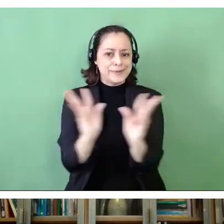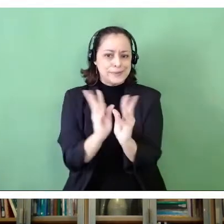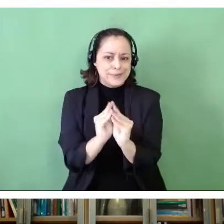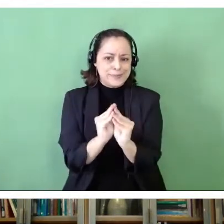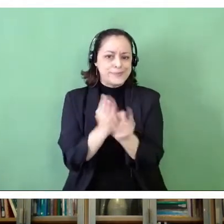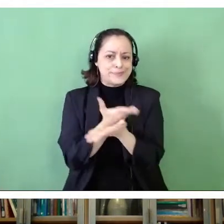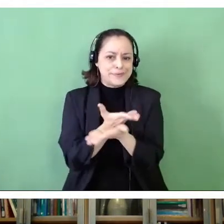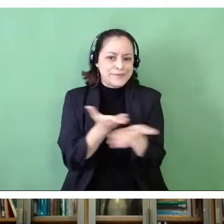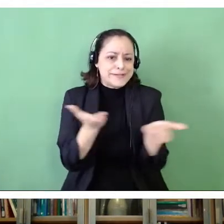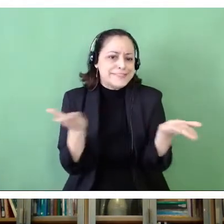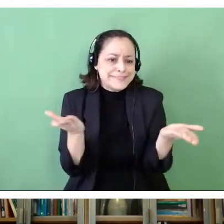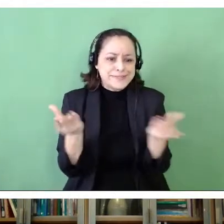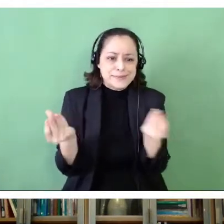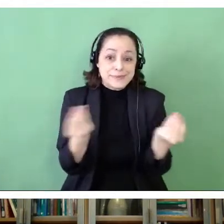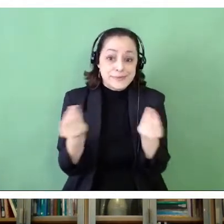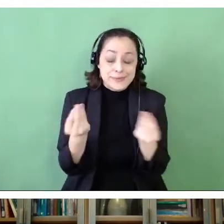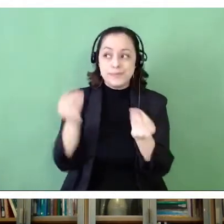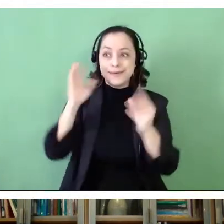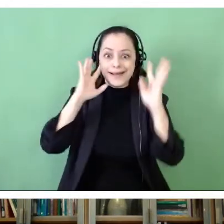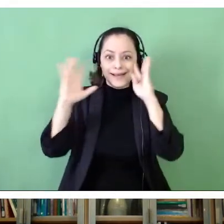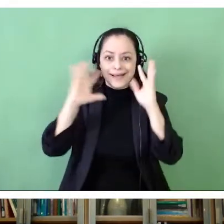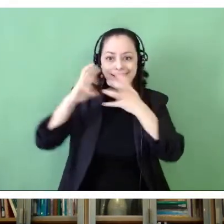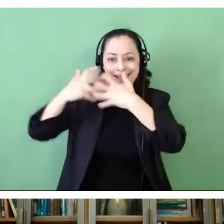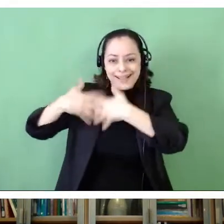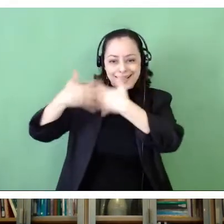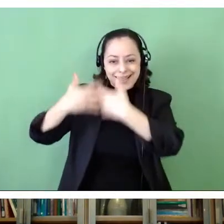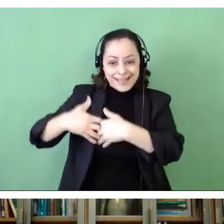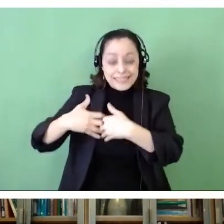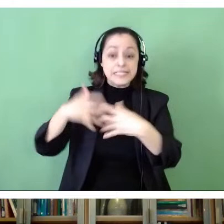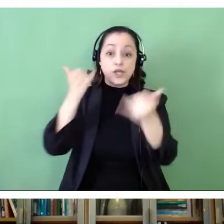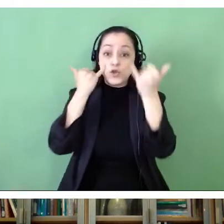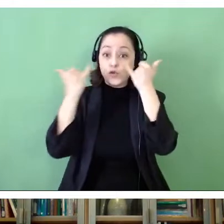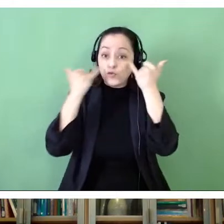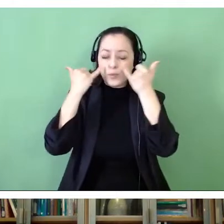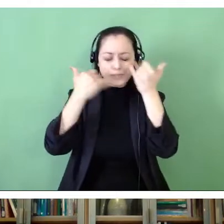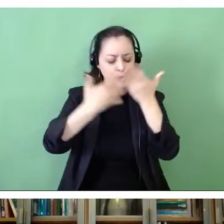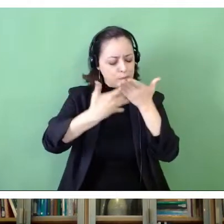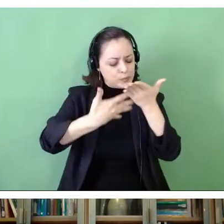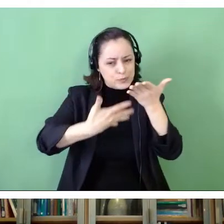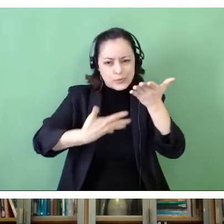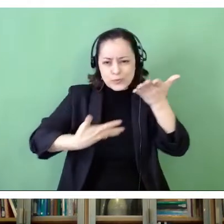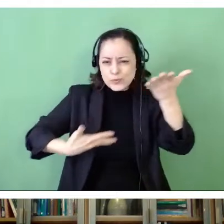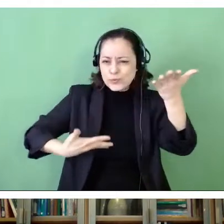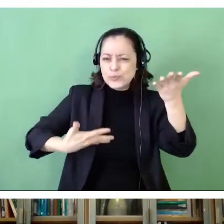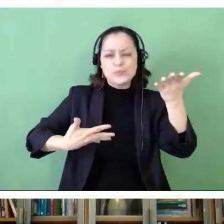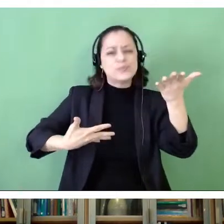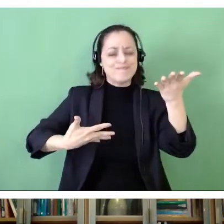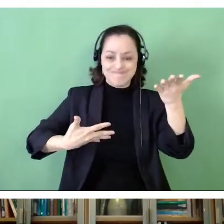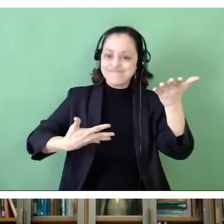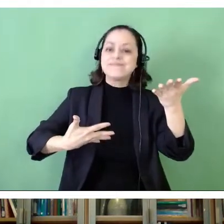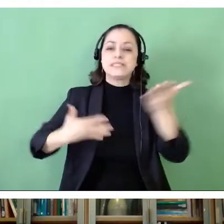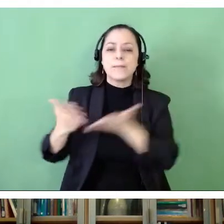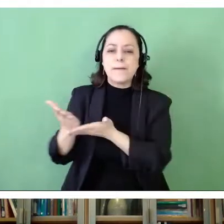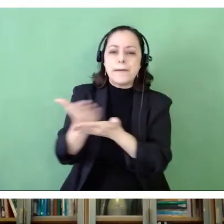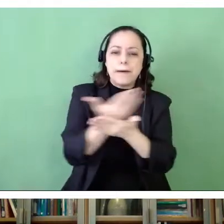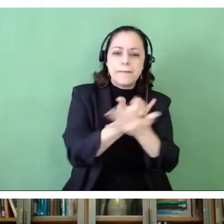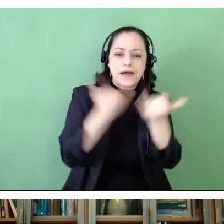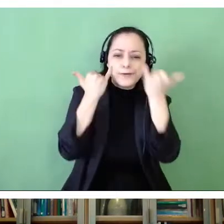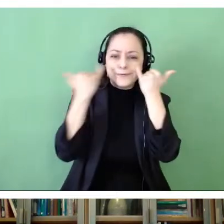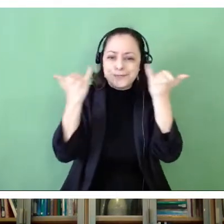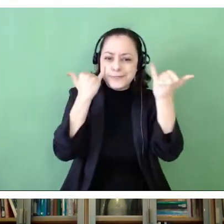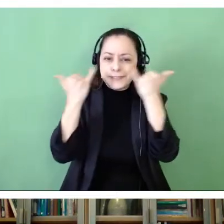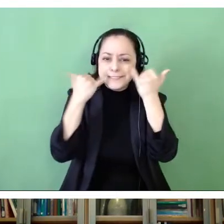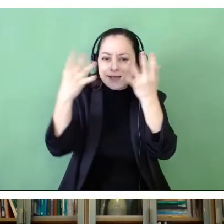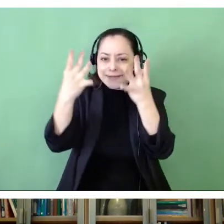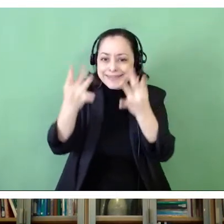Como sintetizar um volume tão imenso de informação que ela nos apresenta de maneira tão detalhada em